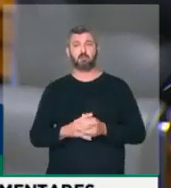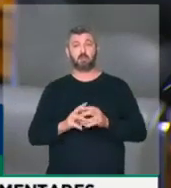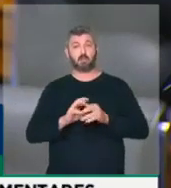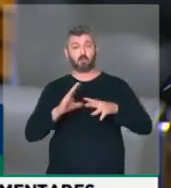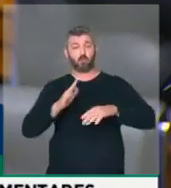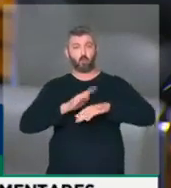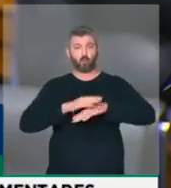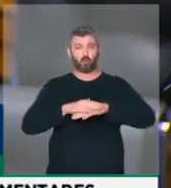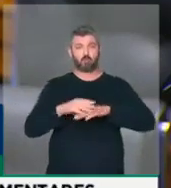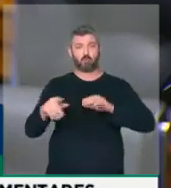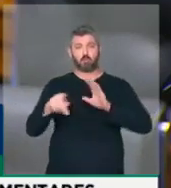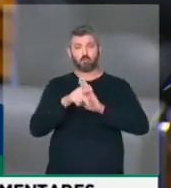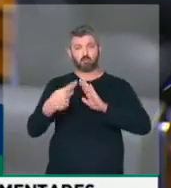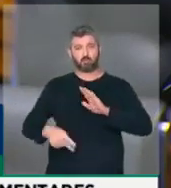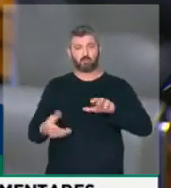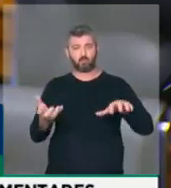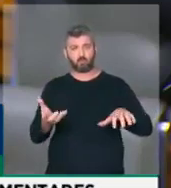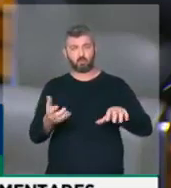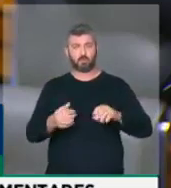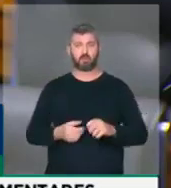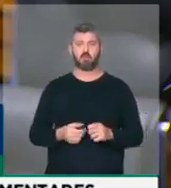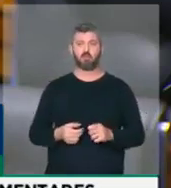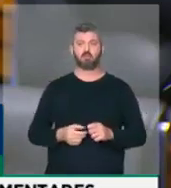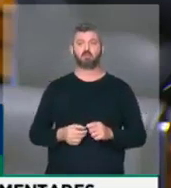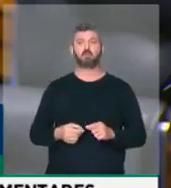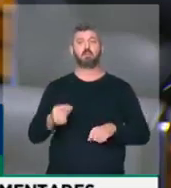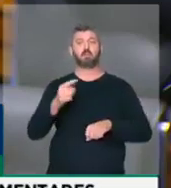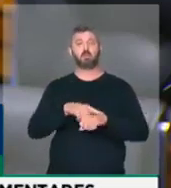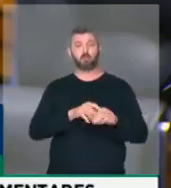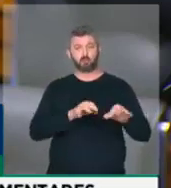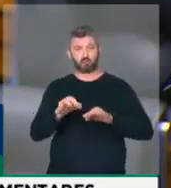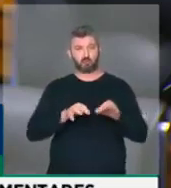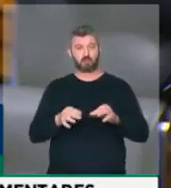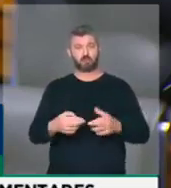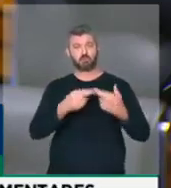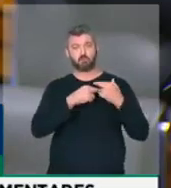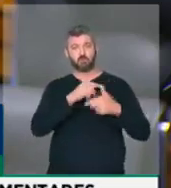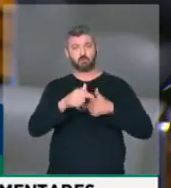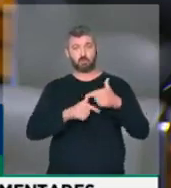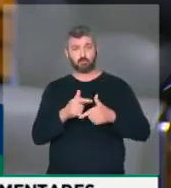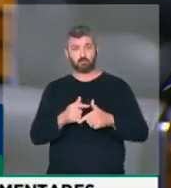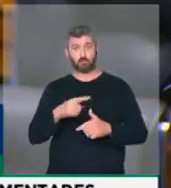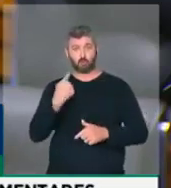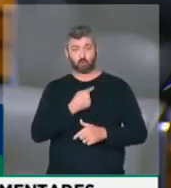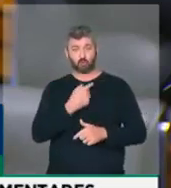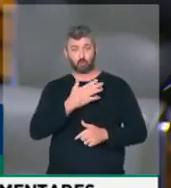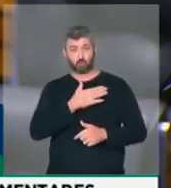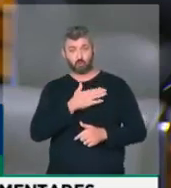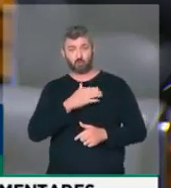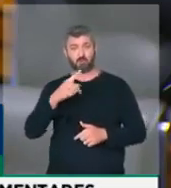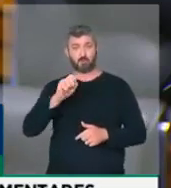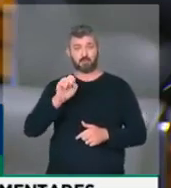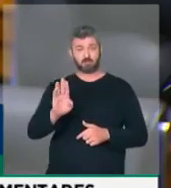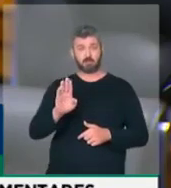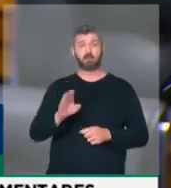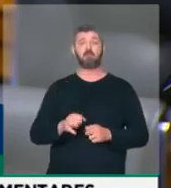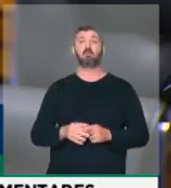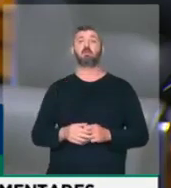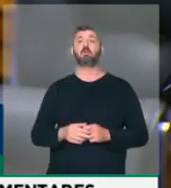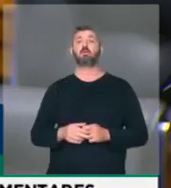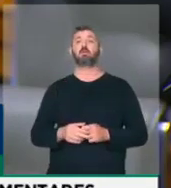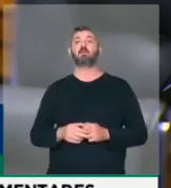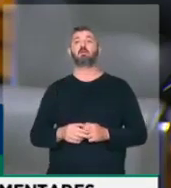que deve ter este Congresso Nacional no exercício das suas funções. Para nós, do Partido Socialista Brasileiro,